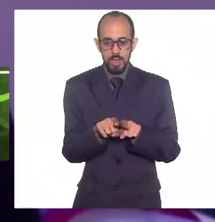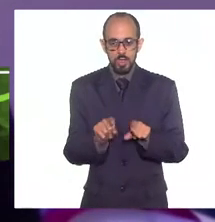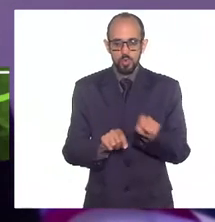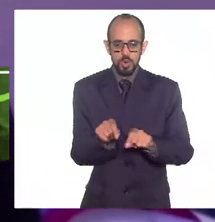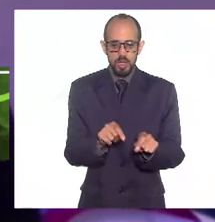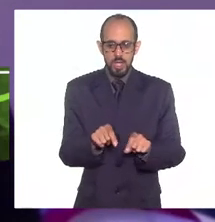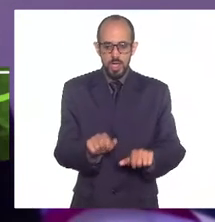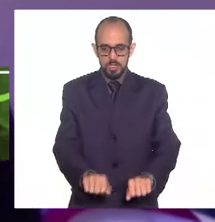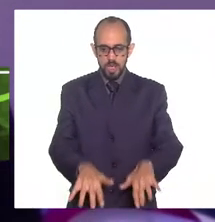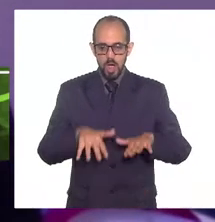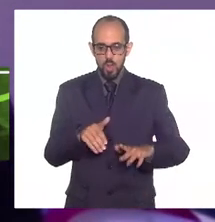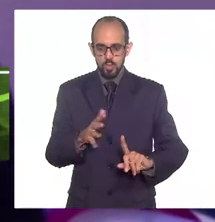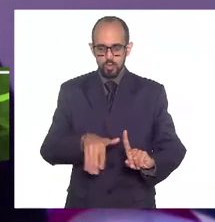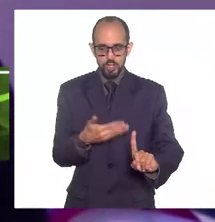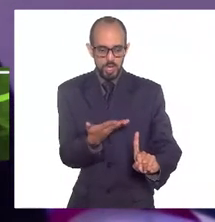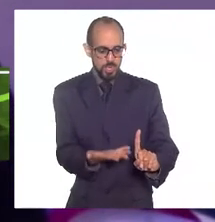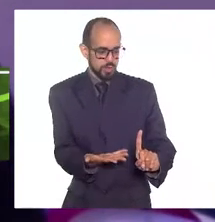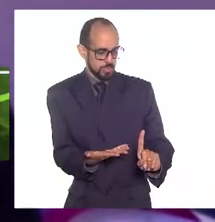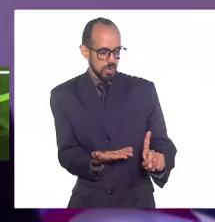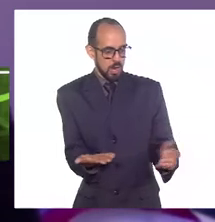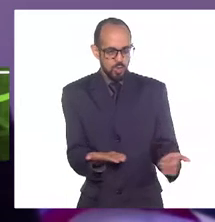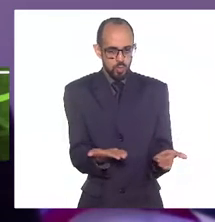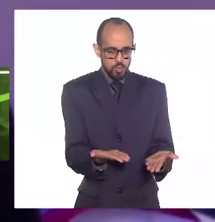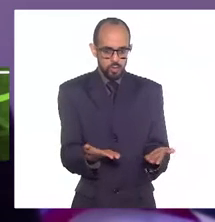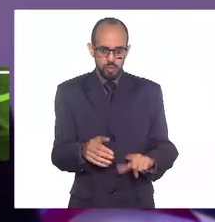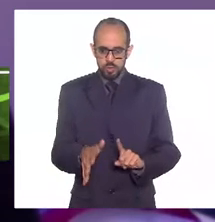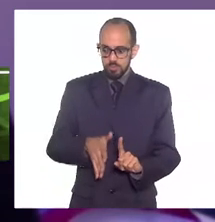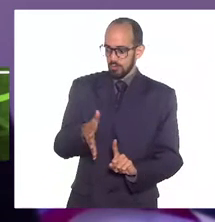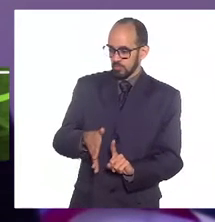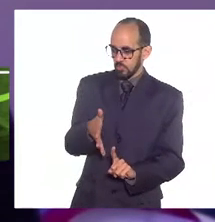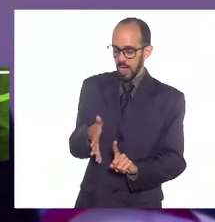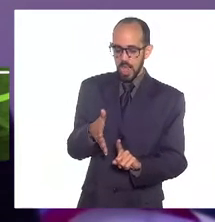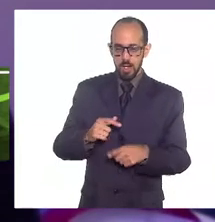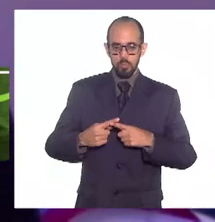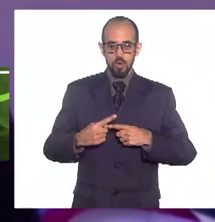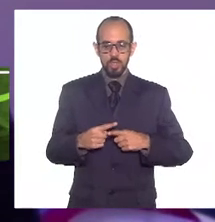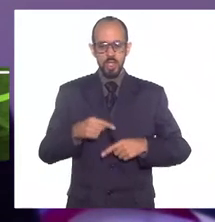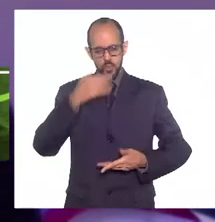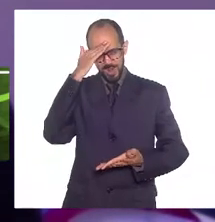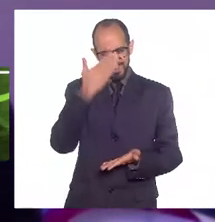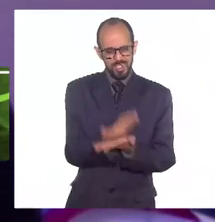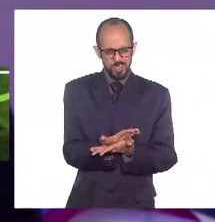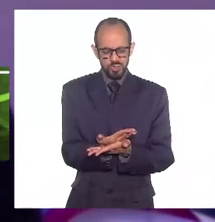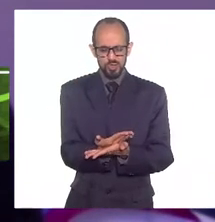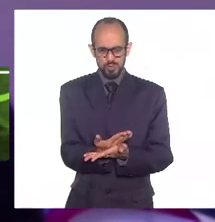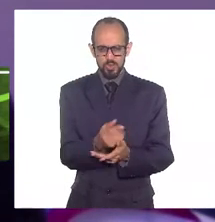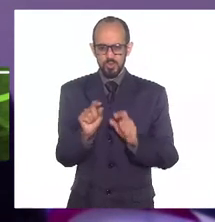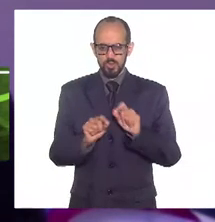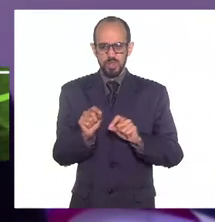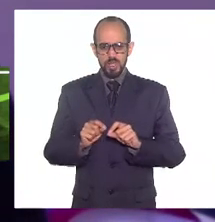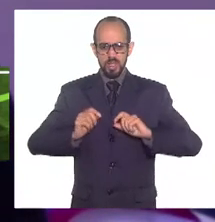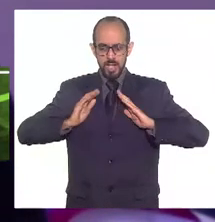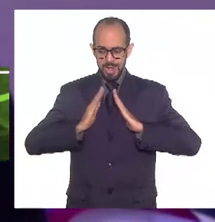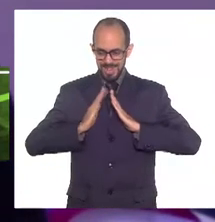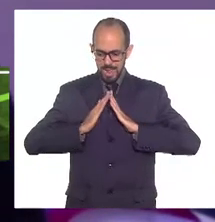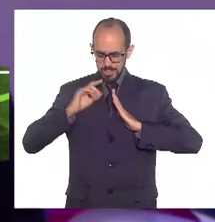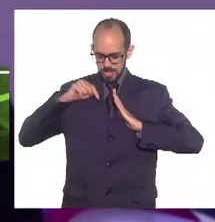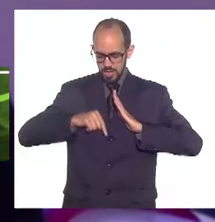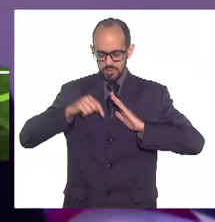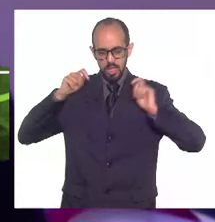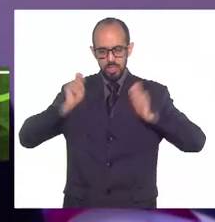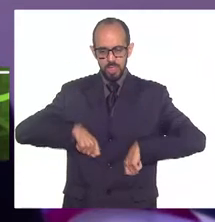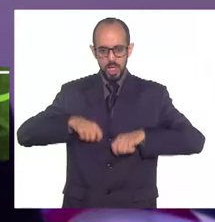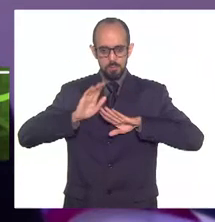audiência aqui e a possibilidade de falar porque eu acredito que essa casa pode ajudar